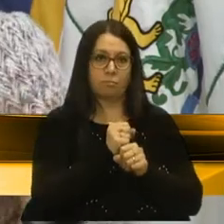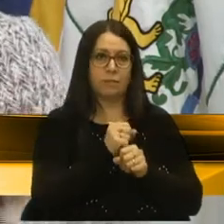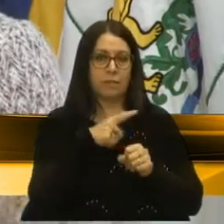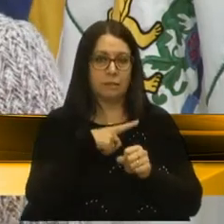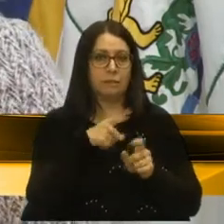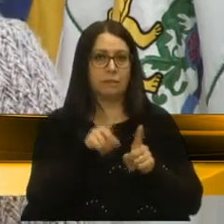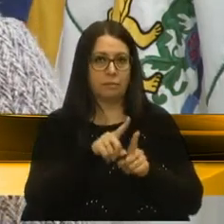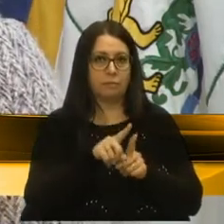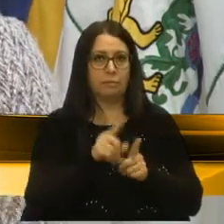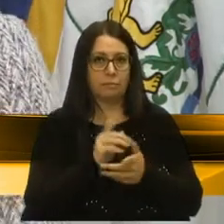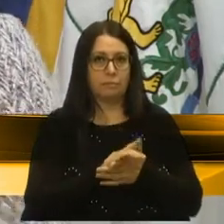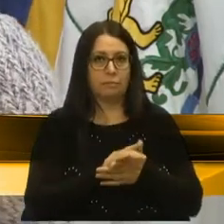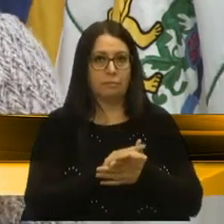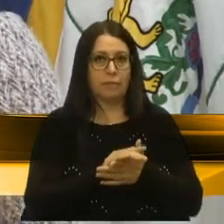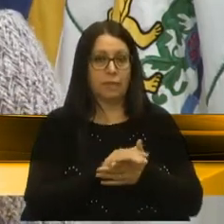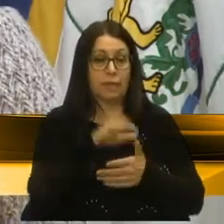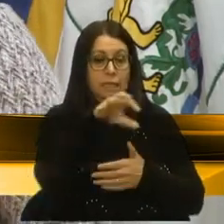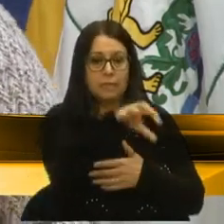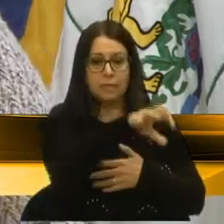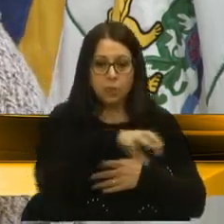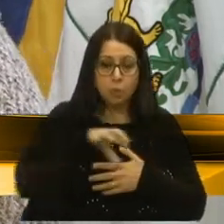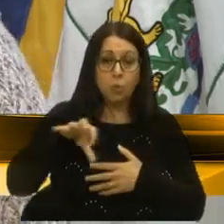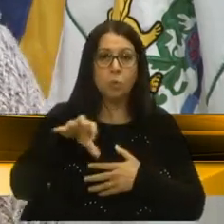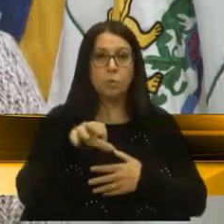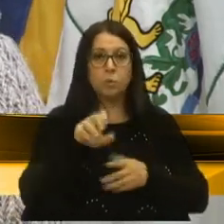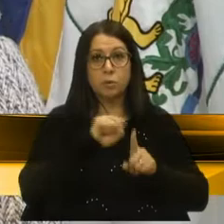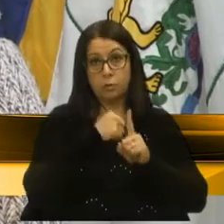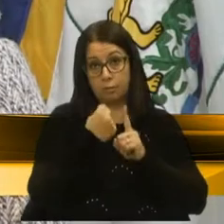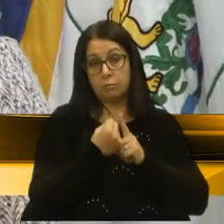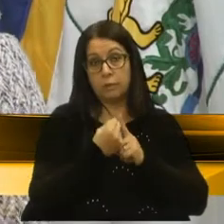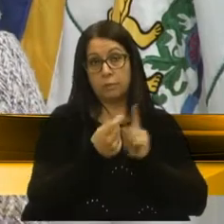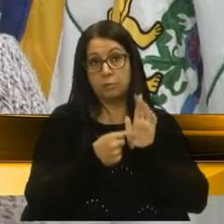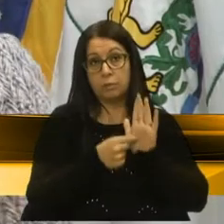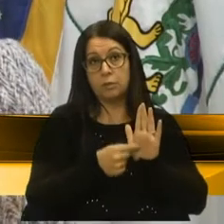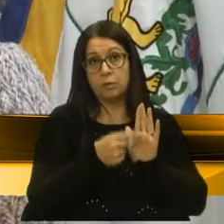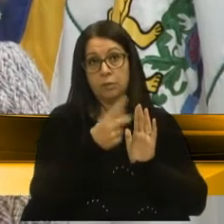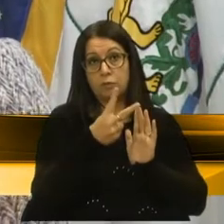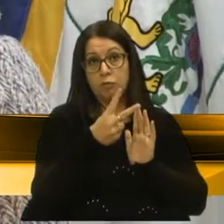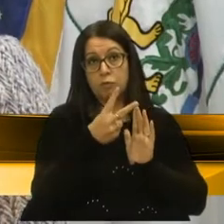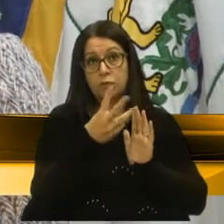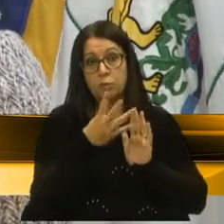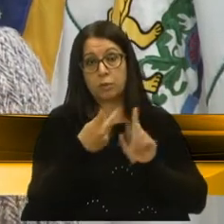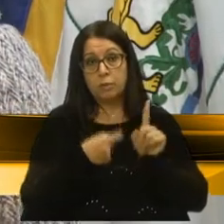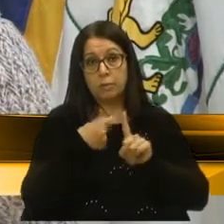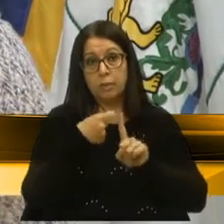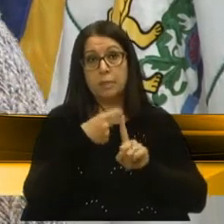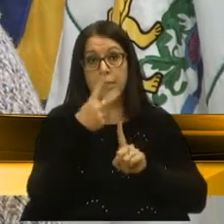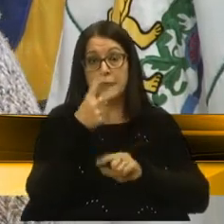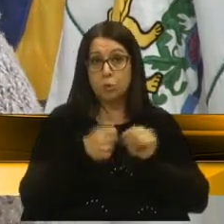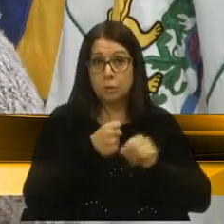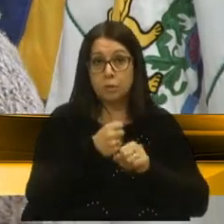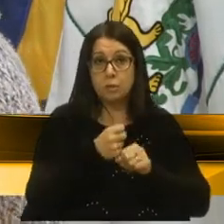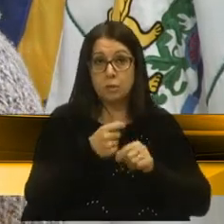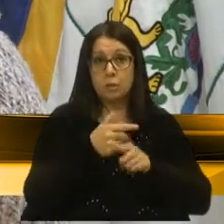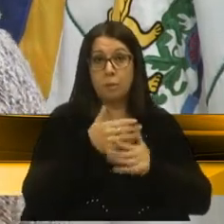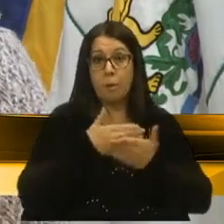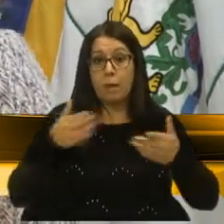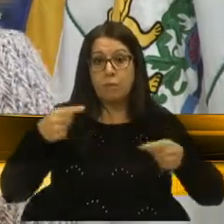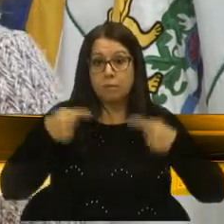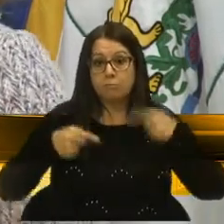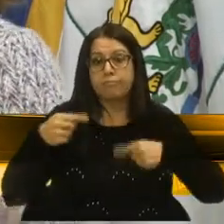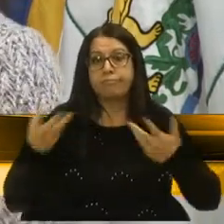também setores da nossa sociedade que estejam indicando 24 meses, 2 anos, para aumentar o debate.